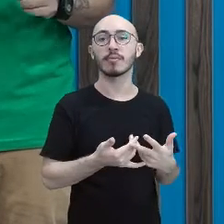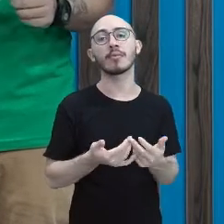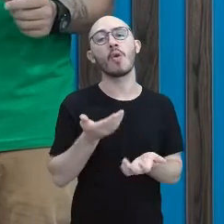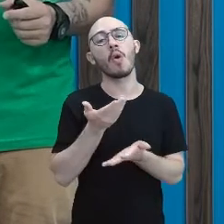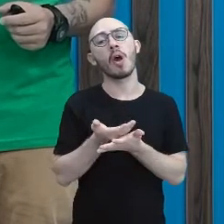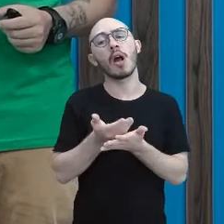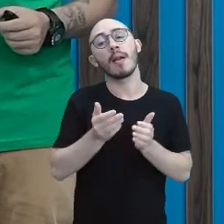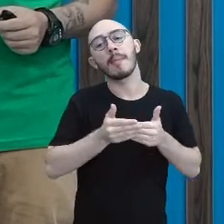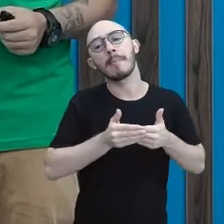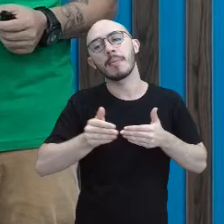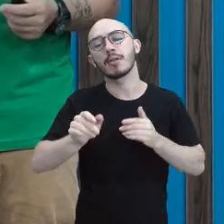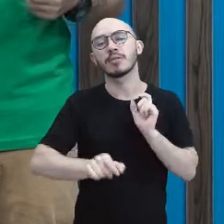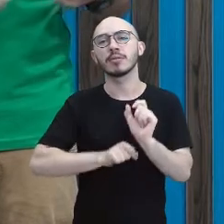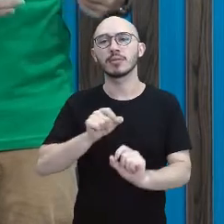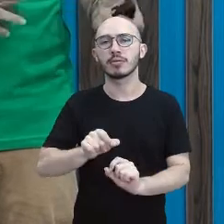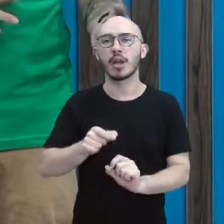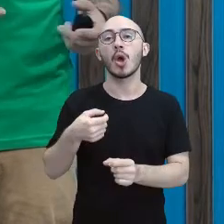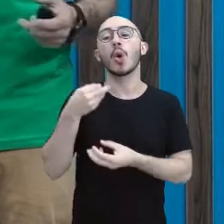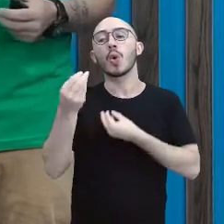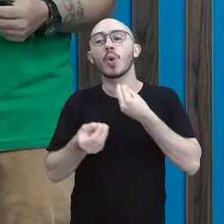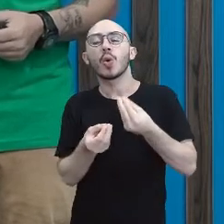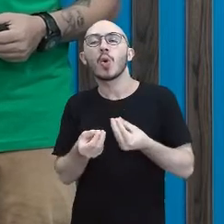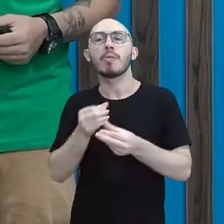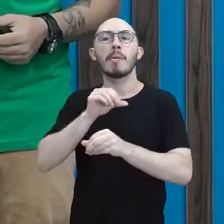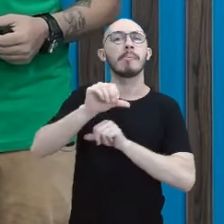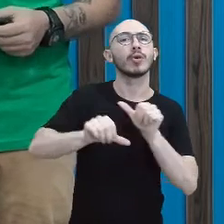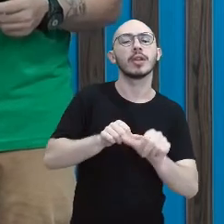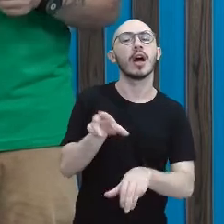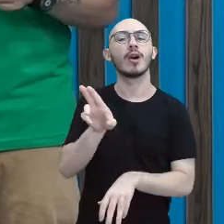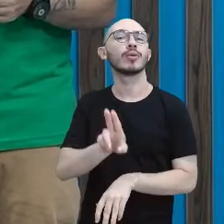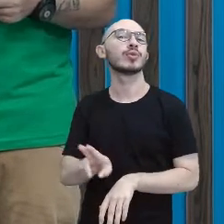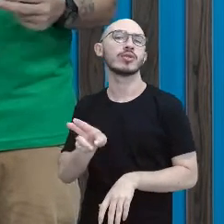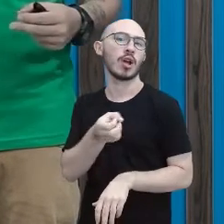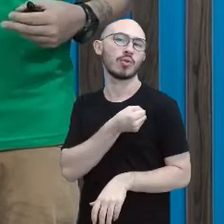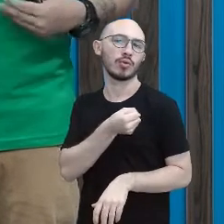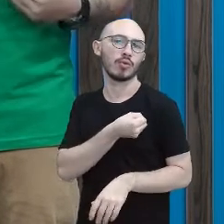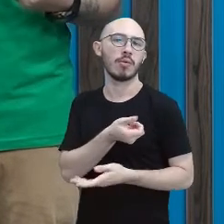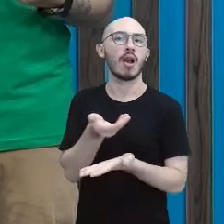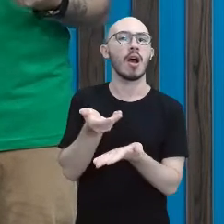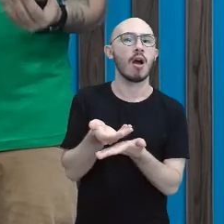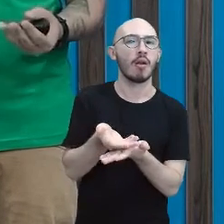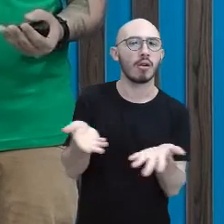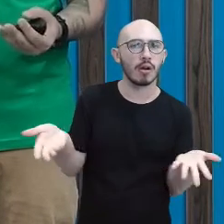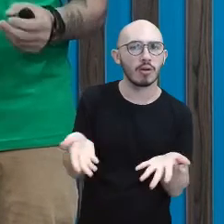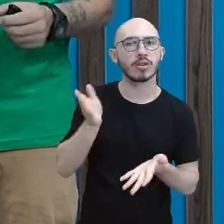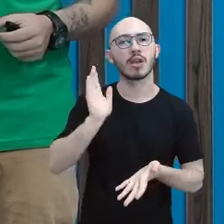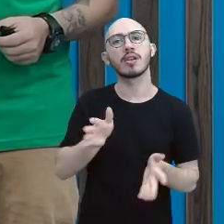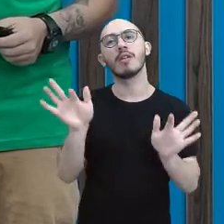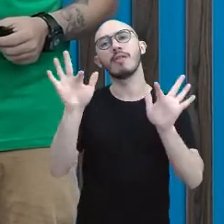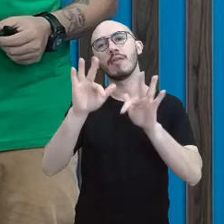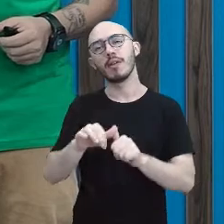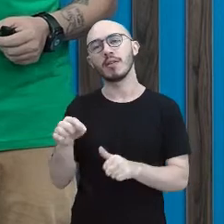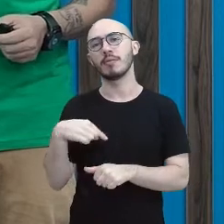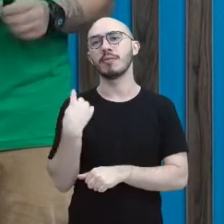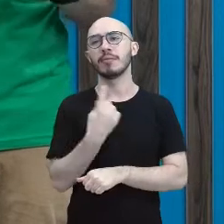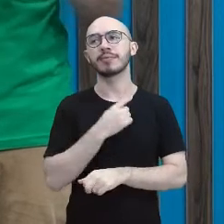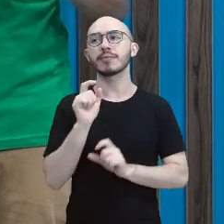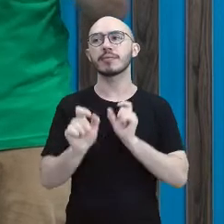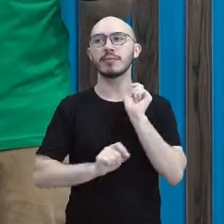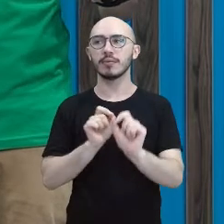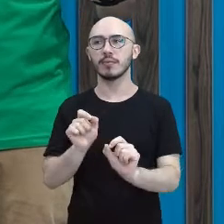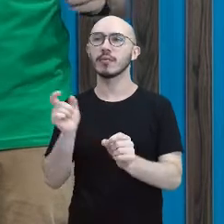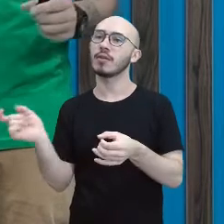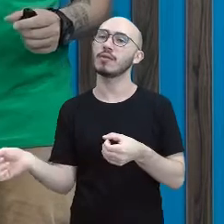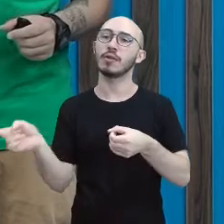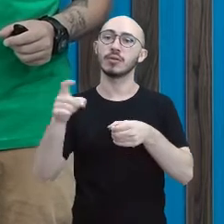gente vai aprender as técnicas de manipular esses números. Na aula de hoje, nessa parte final agora, a gente vai rever